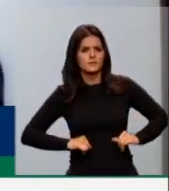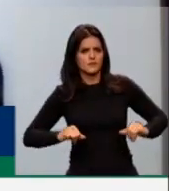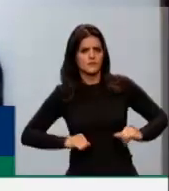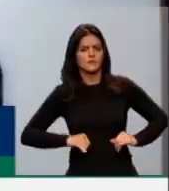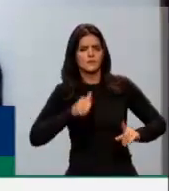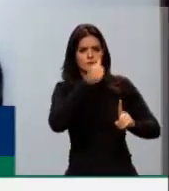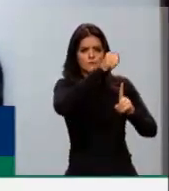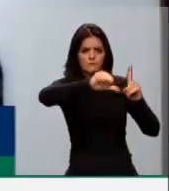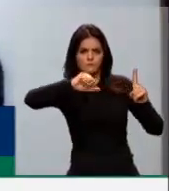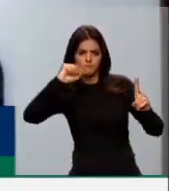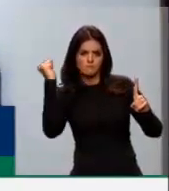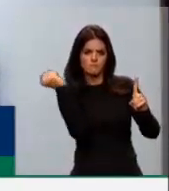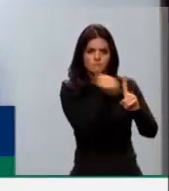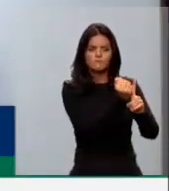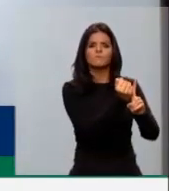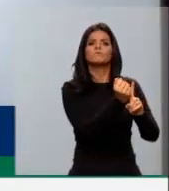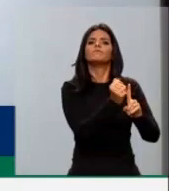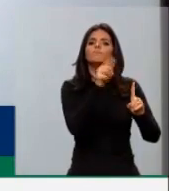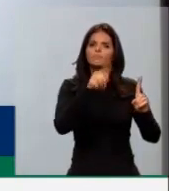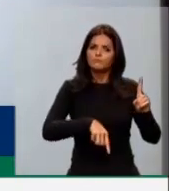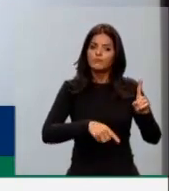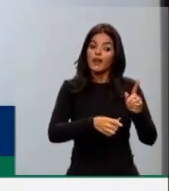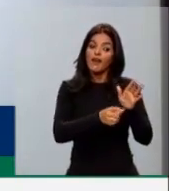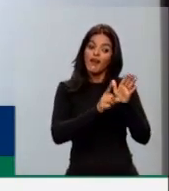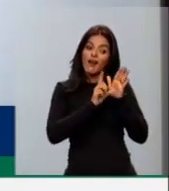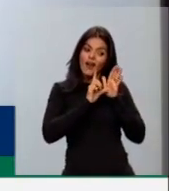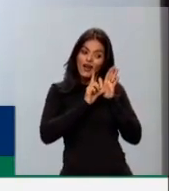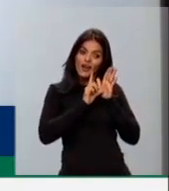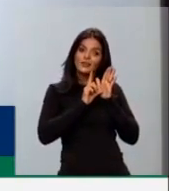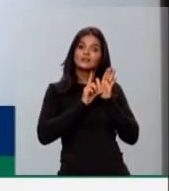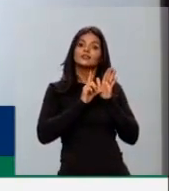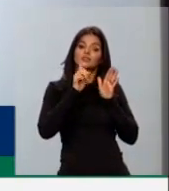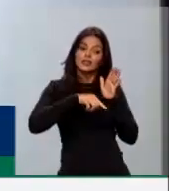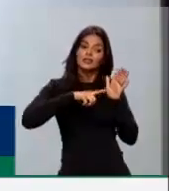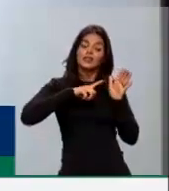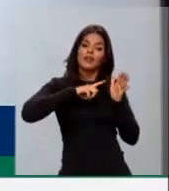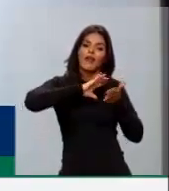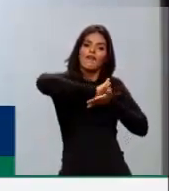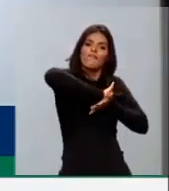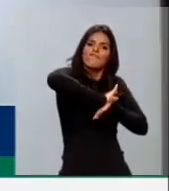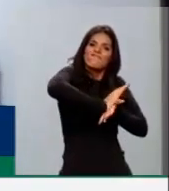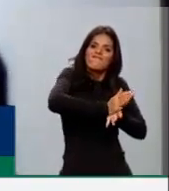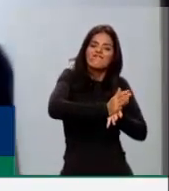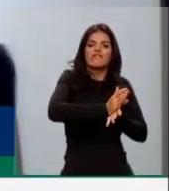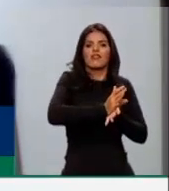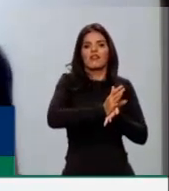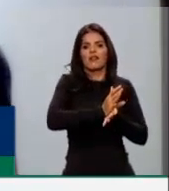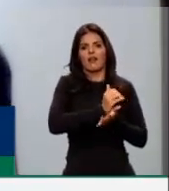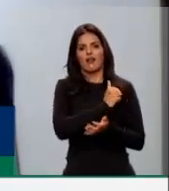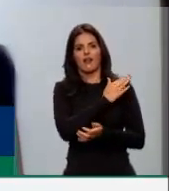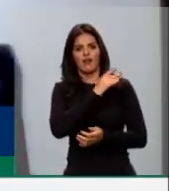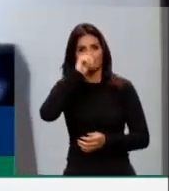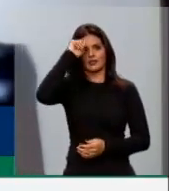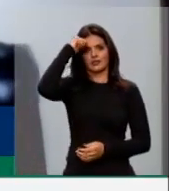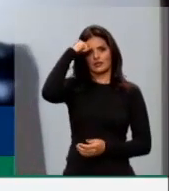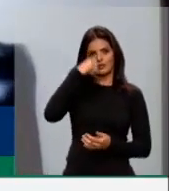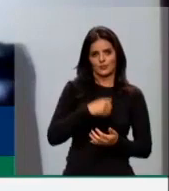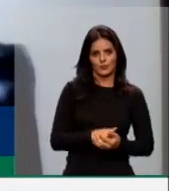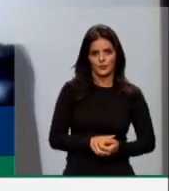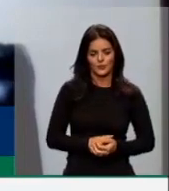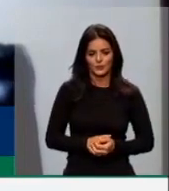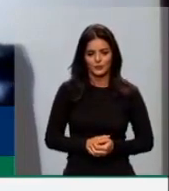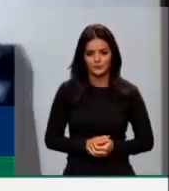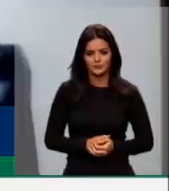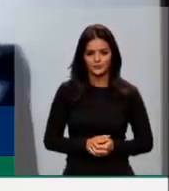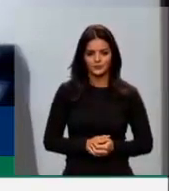atravessada, é um feminicídio atravessado pelo racismo, por isso atinge mulheres negras de uma forma muito específica e violenta.